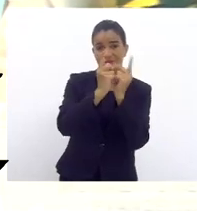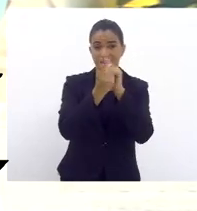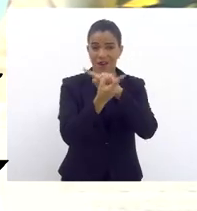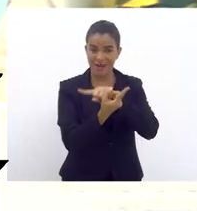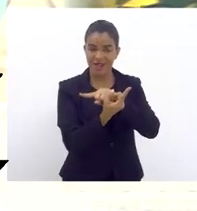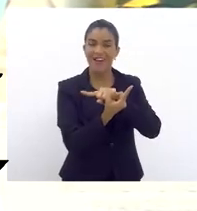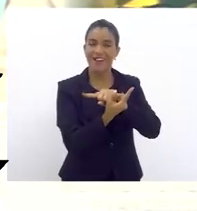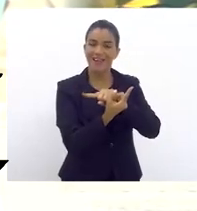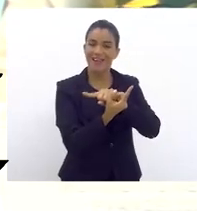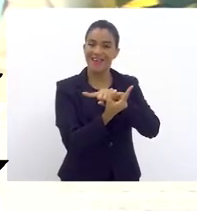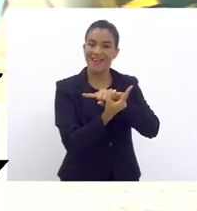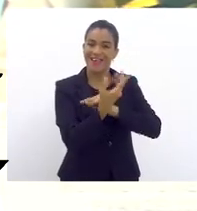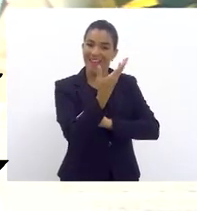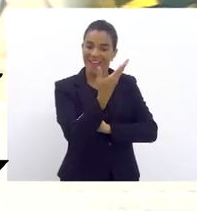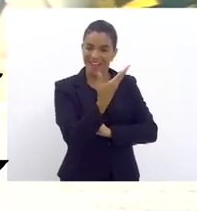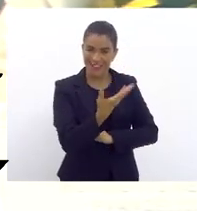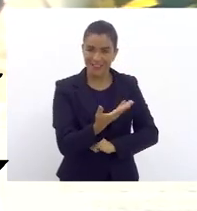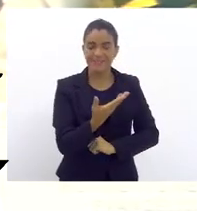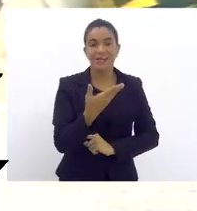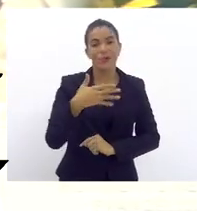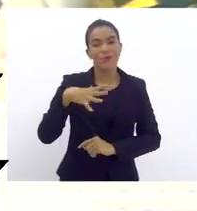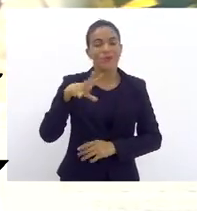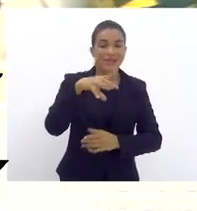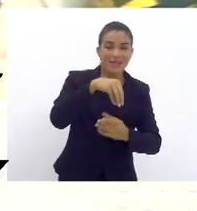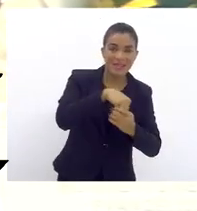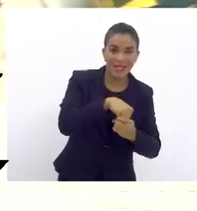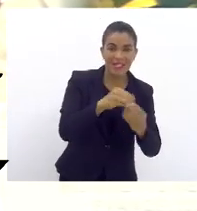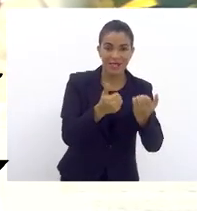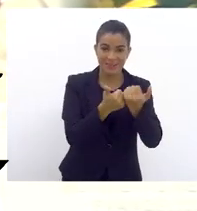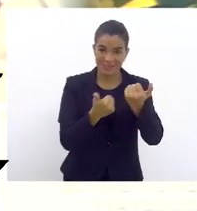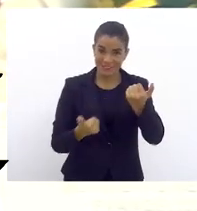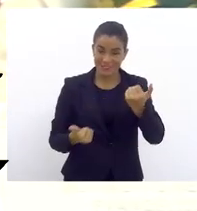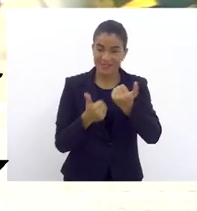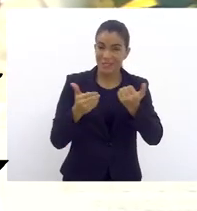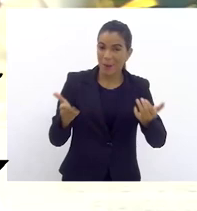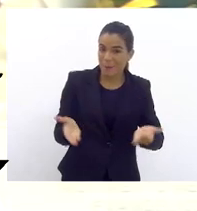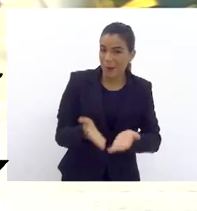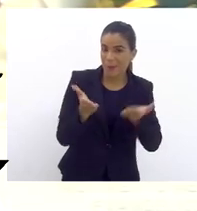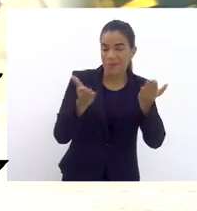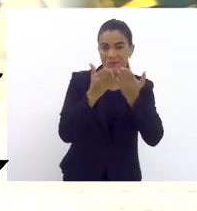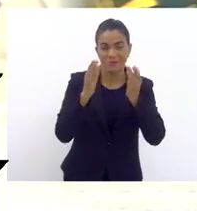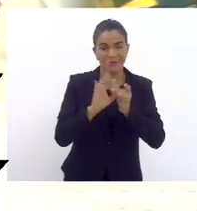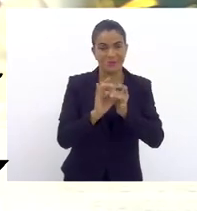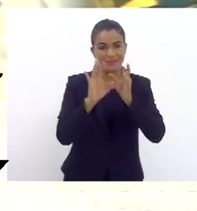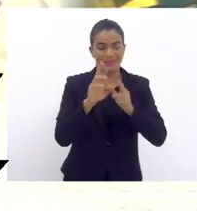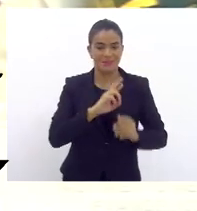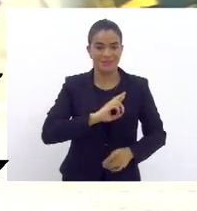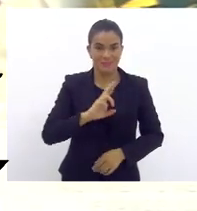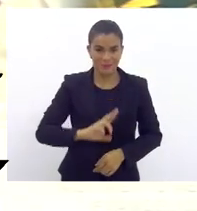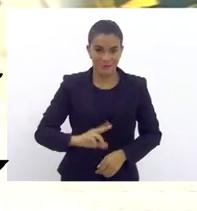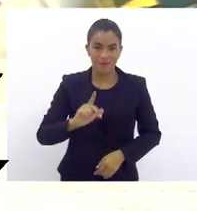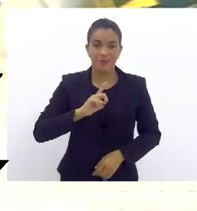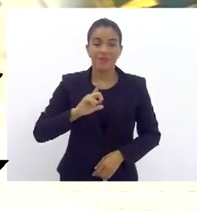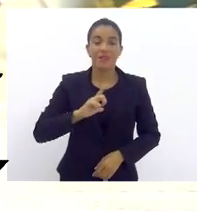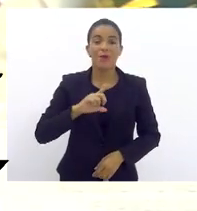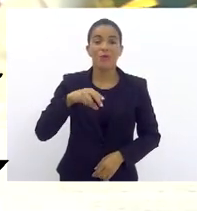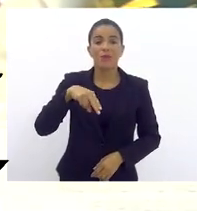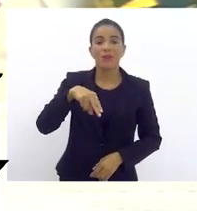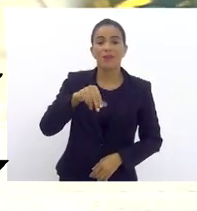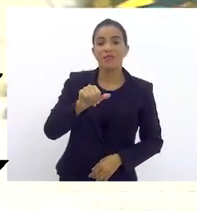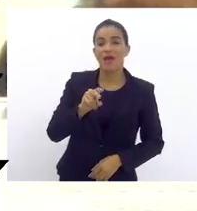posições dentro da Superintendência de promoção da liberdade religiosa nós temos o navio